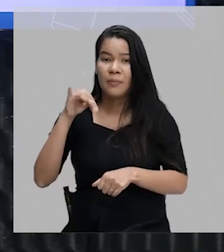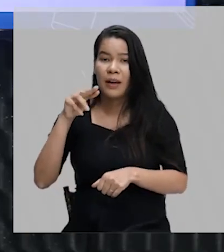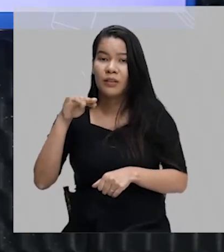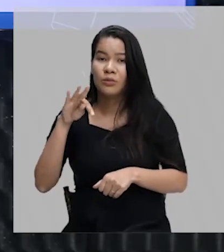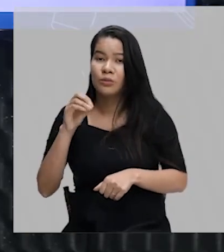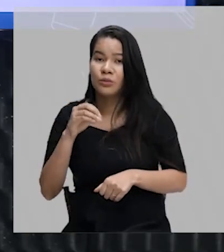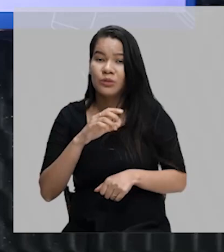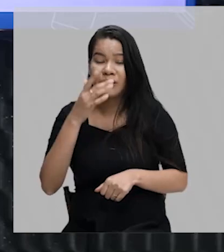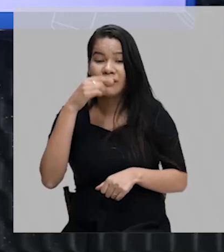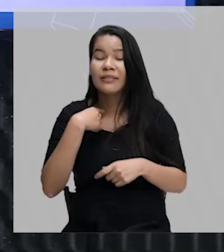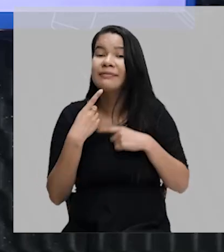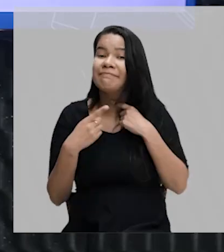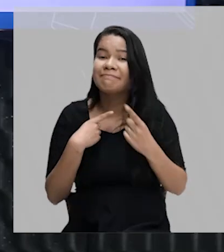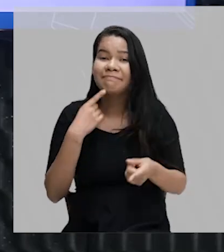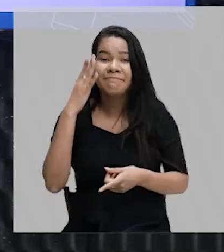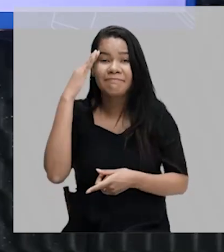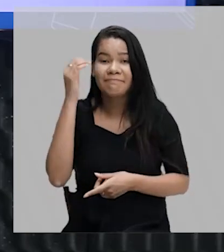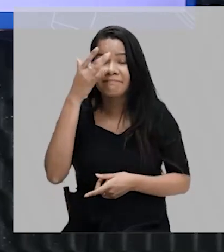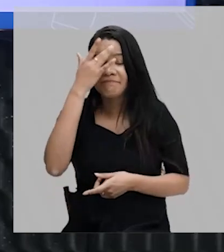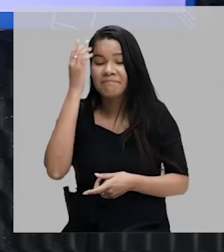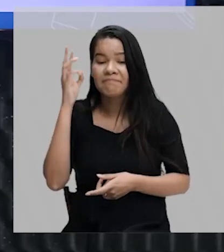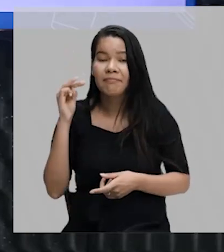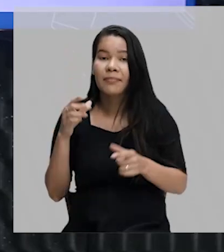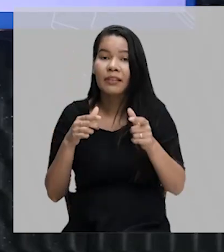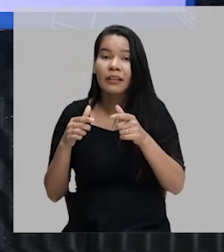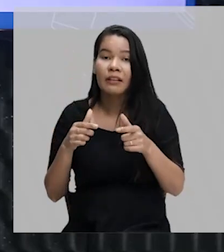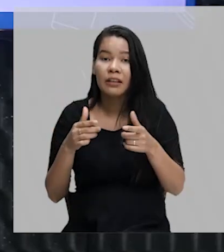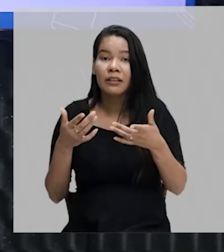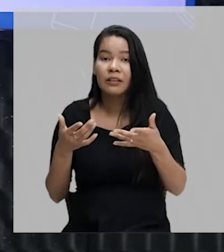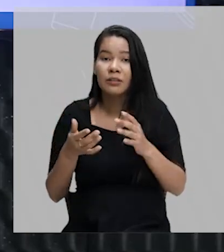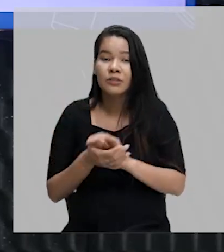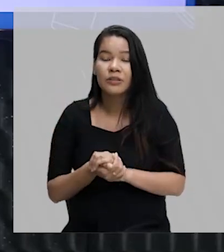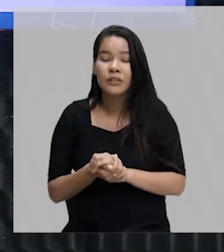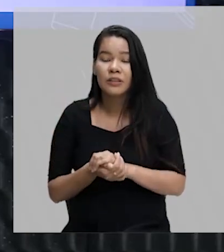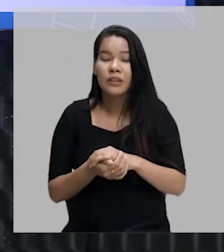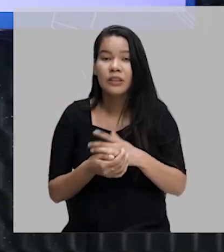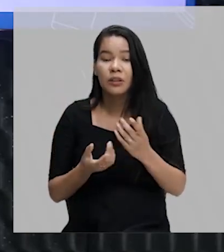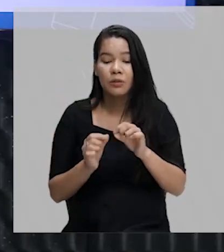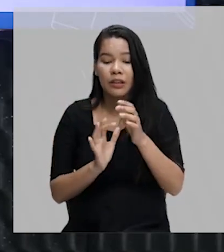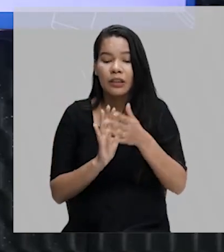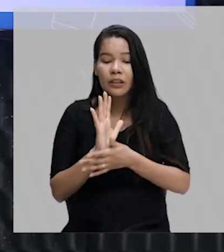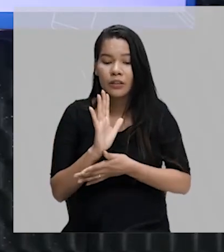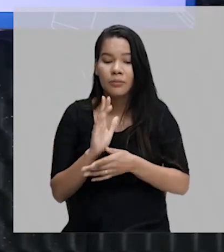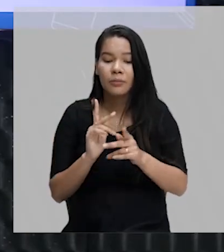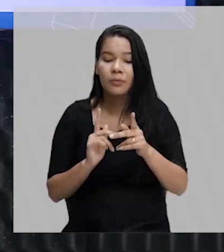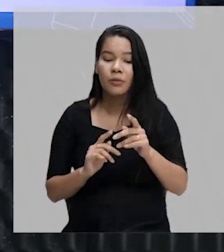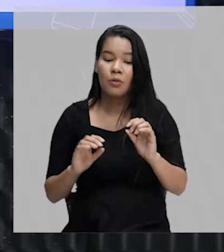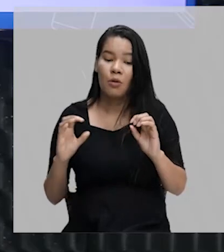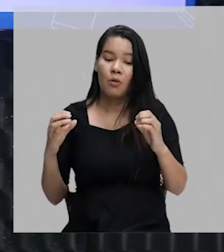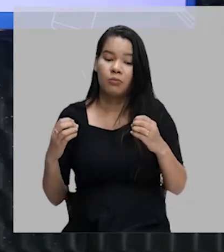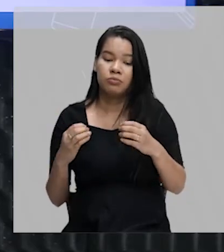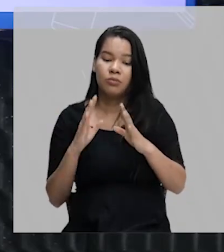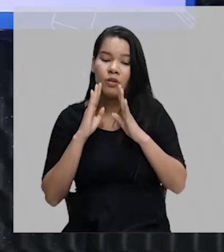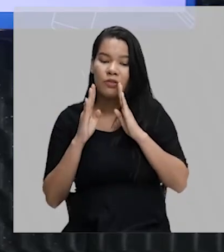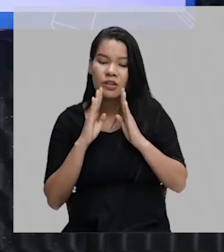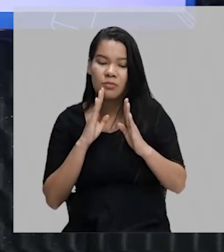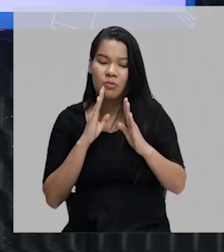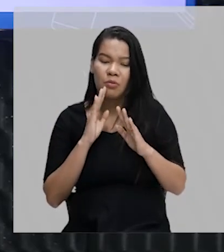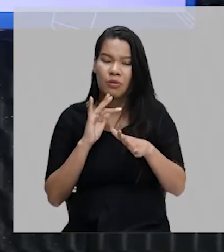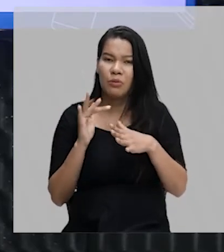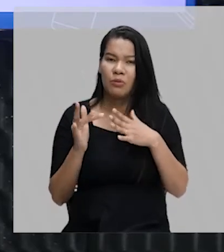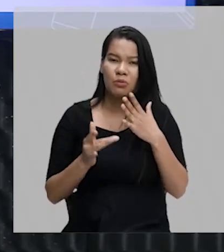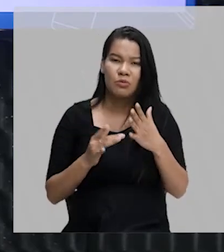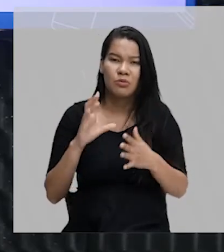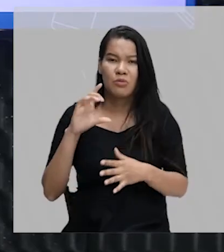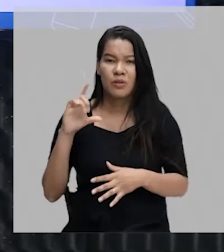criam perfis falsos nas redes sociais para se aproximarem de crianças, incitando-as a